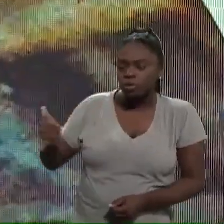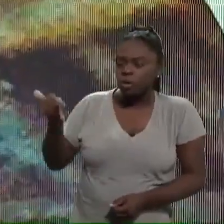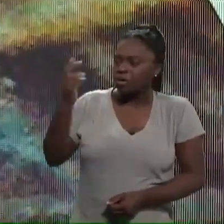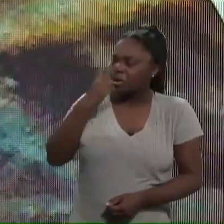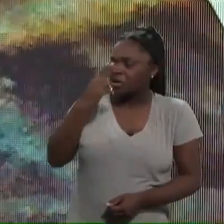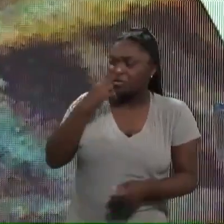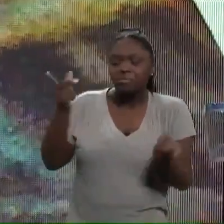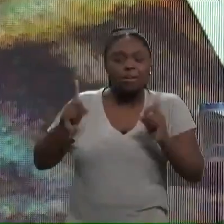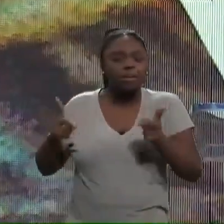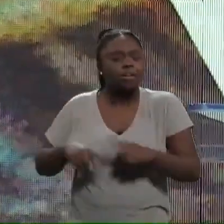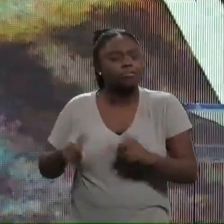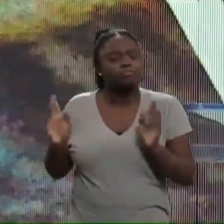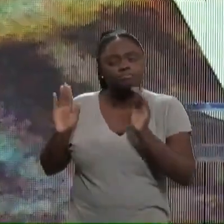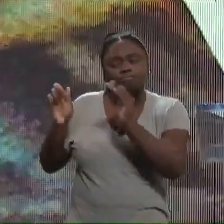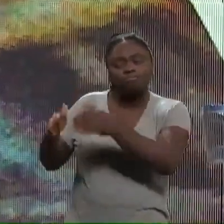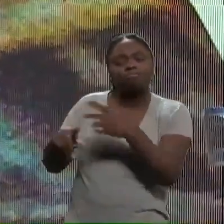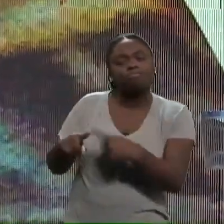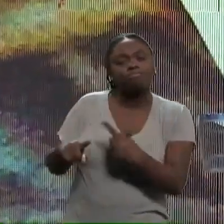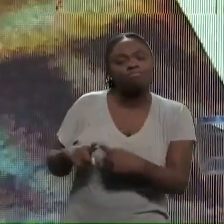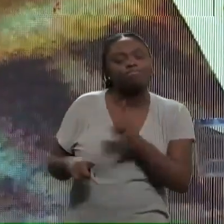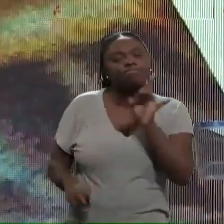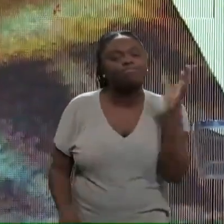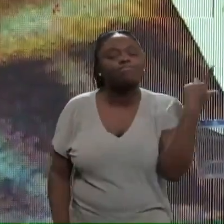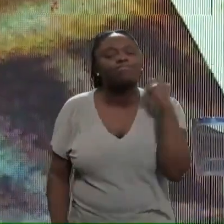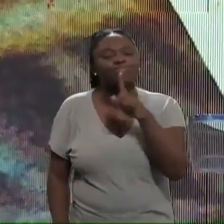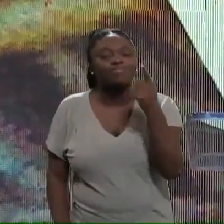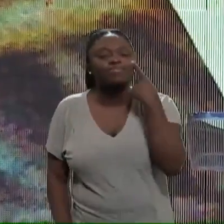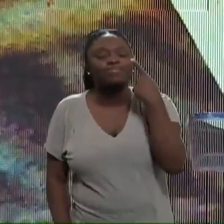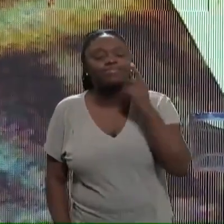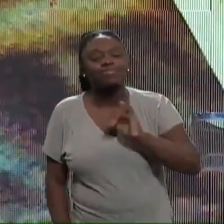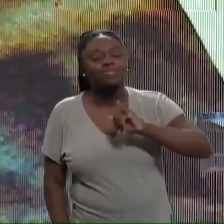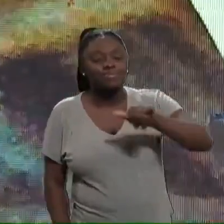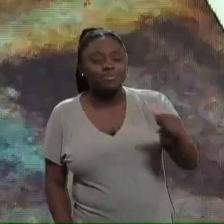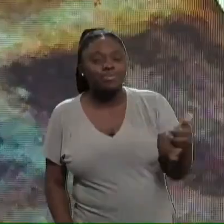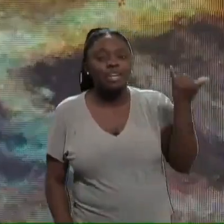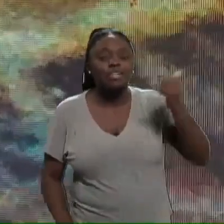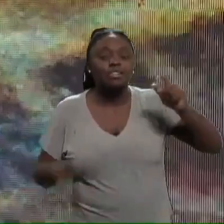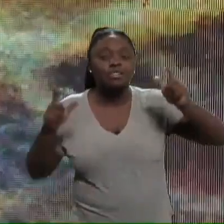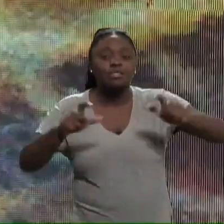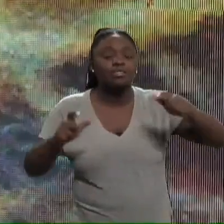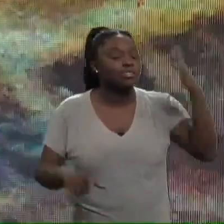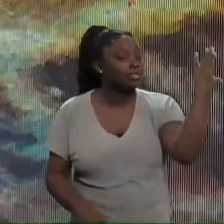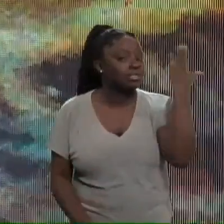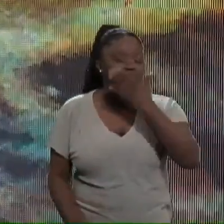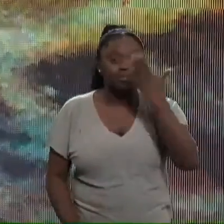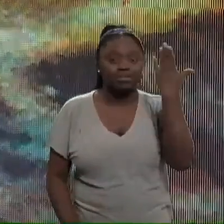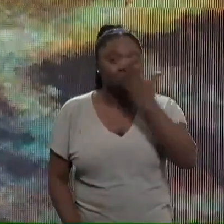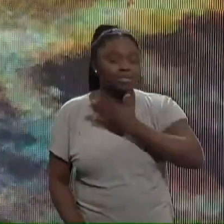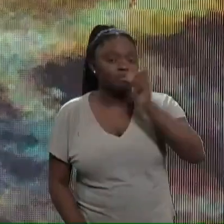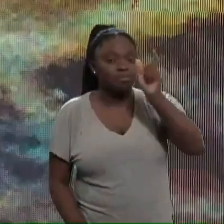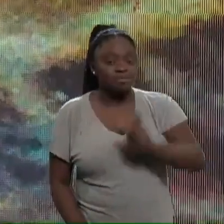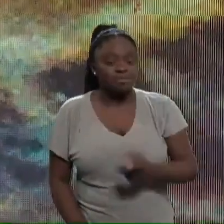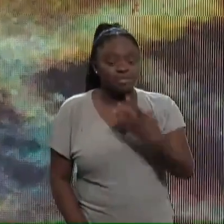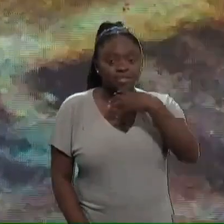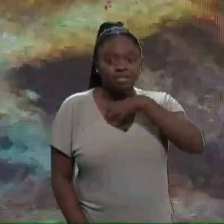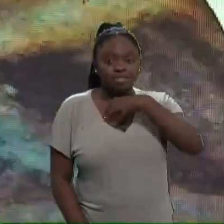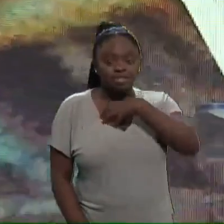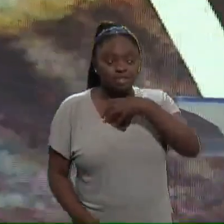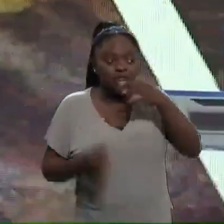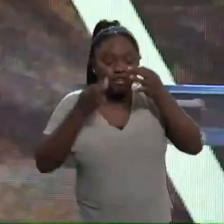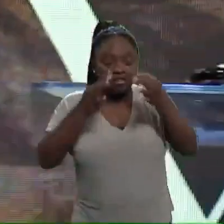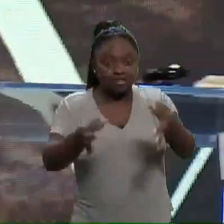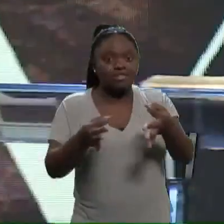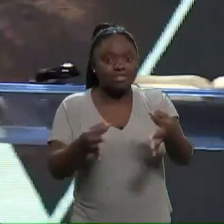de oportunidade. Porque só consegue ver oportunidade aonde não se enxerga quem tem os seus sentidos aguçados.